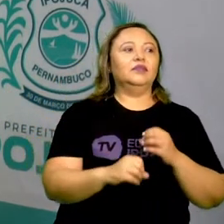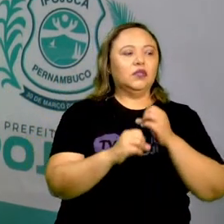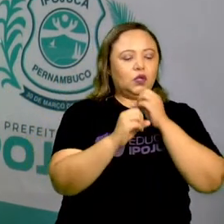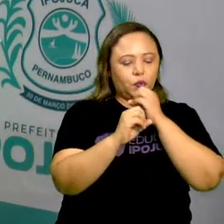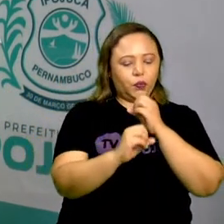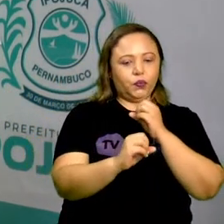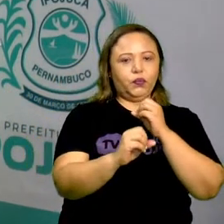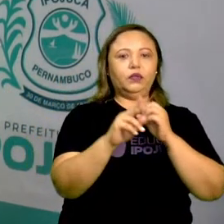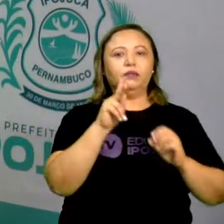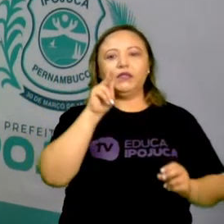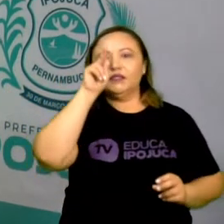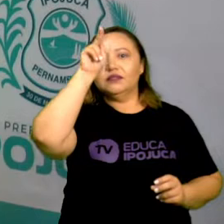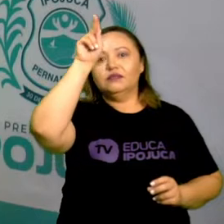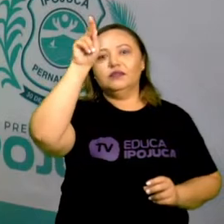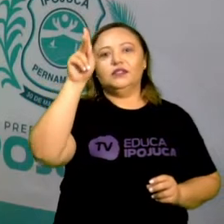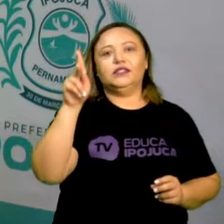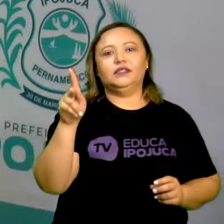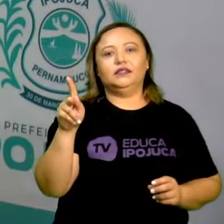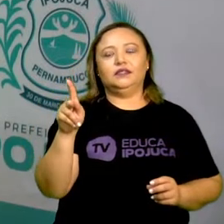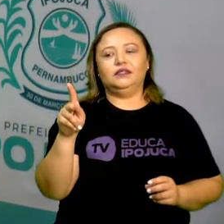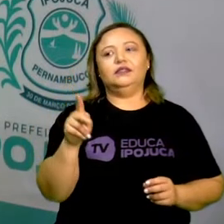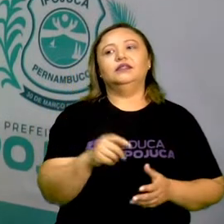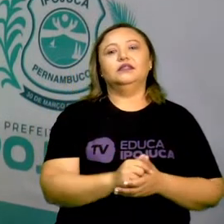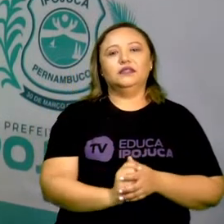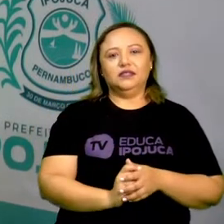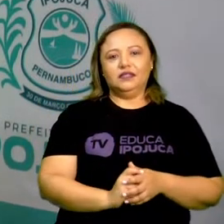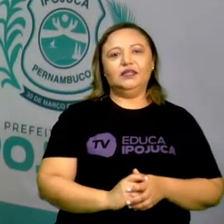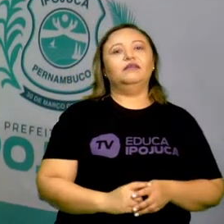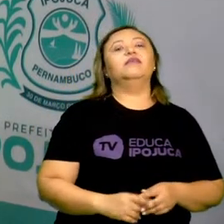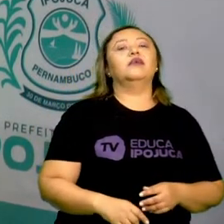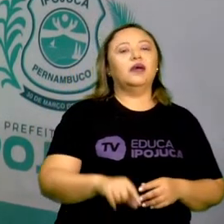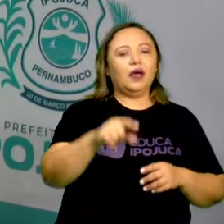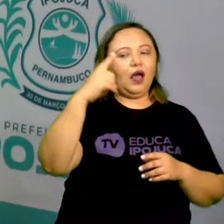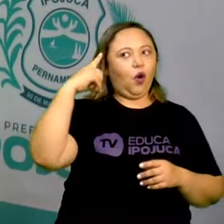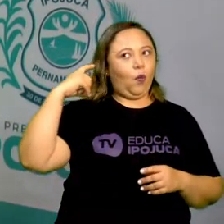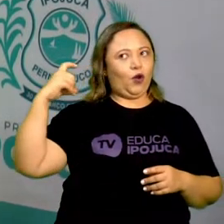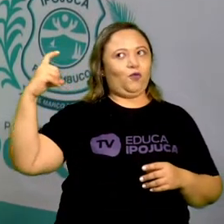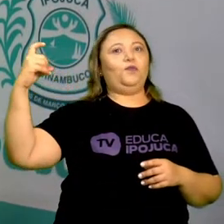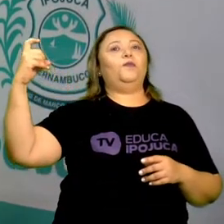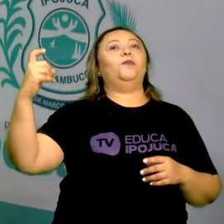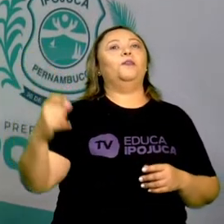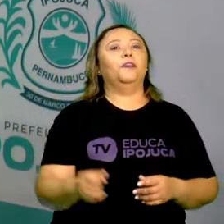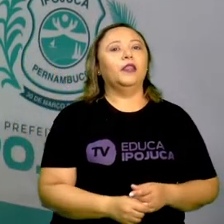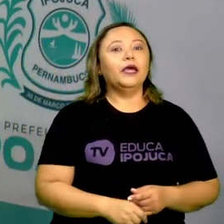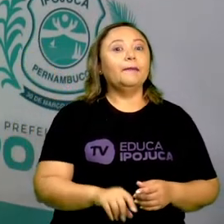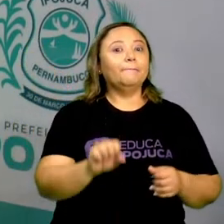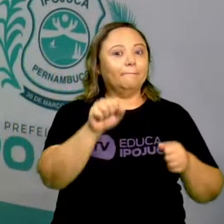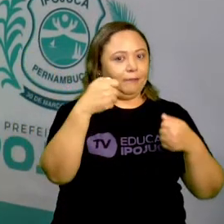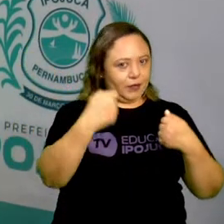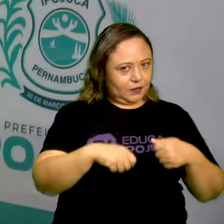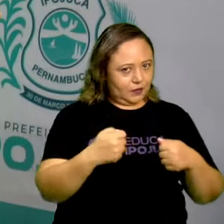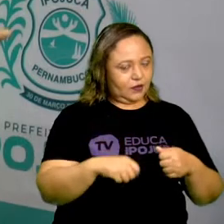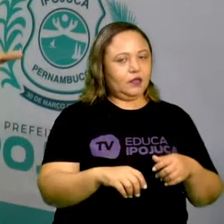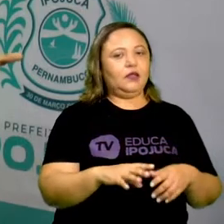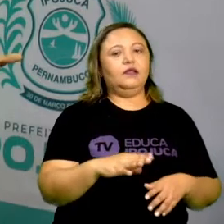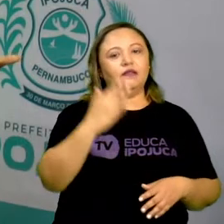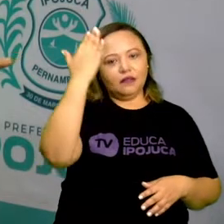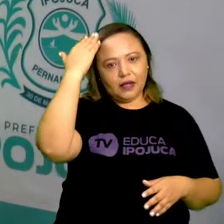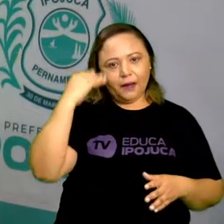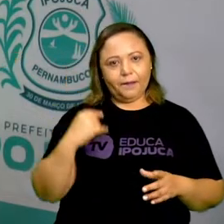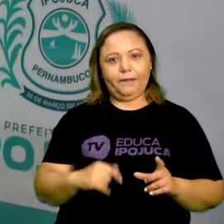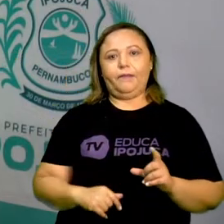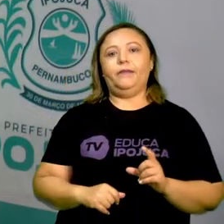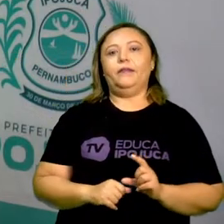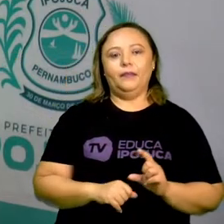soprar forte para que o som possa sair. Além disso, tem que conhecer as notas musicais para que a